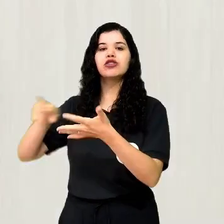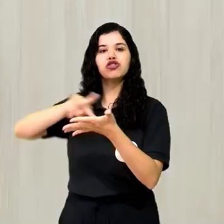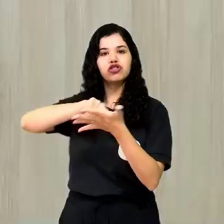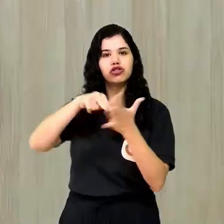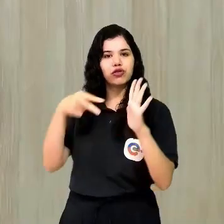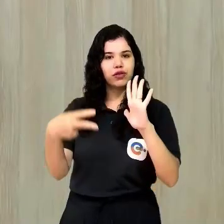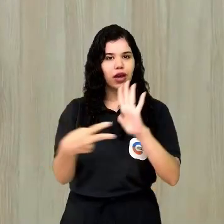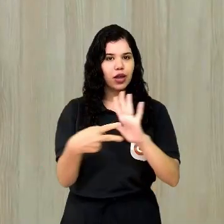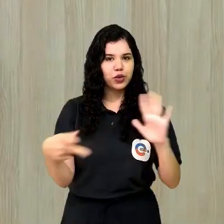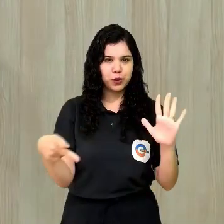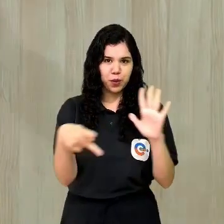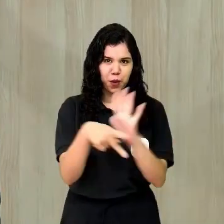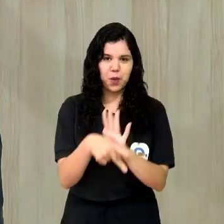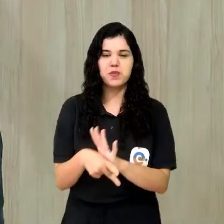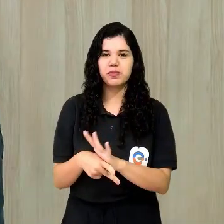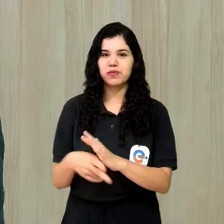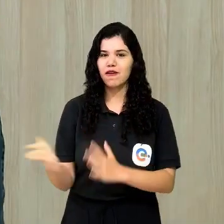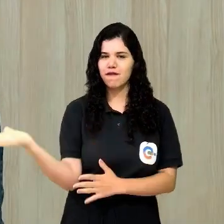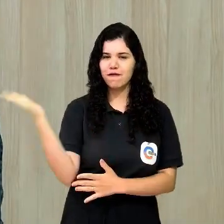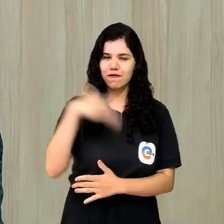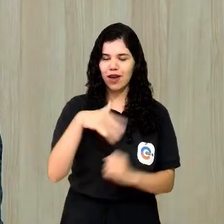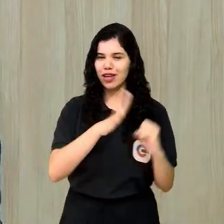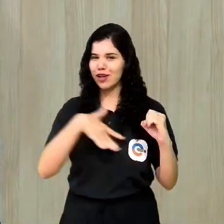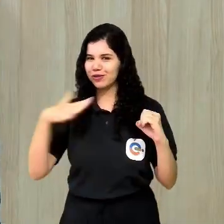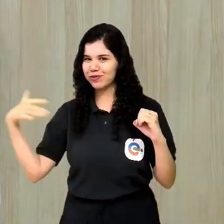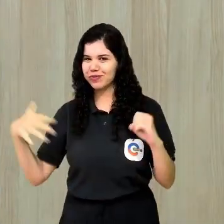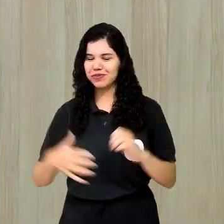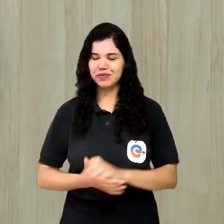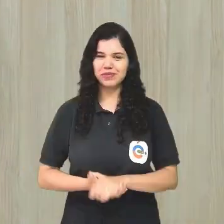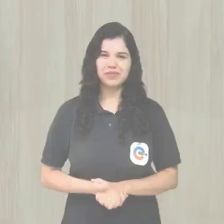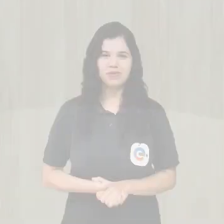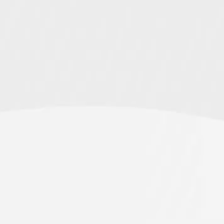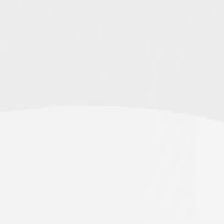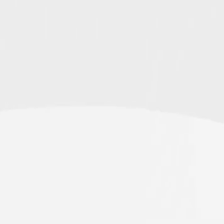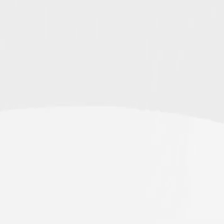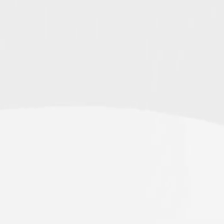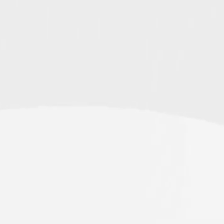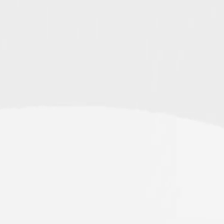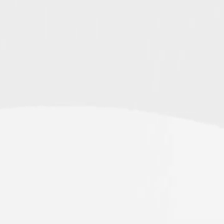significados. Então, vem comigo nessa onda?